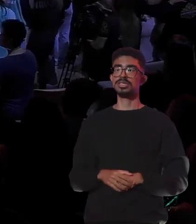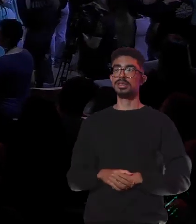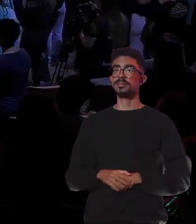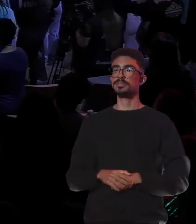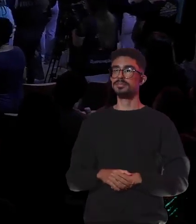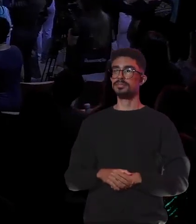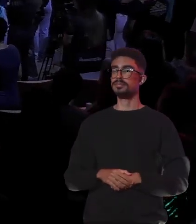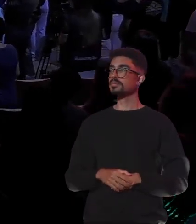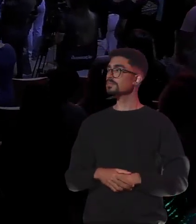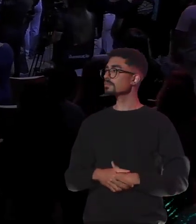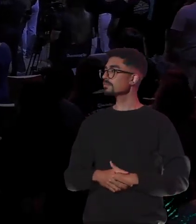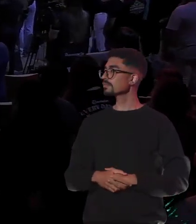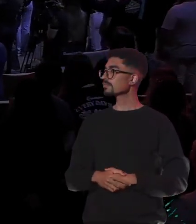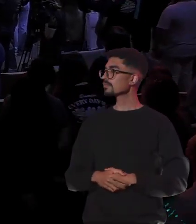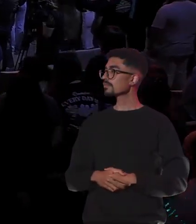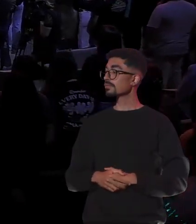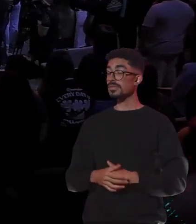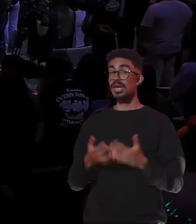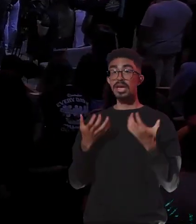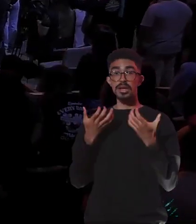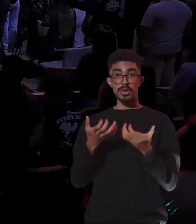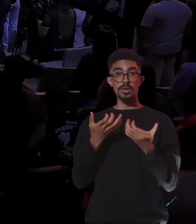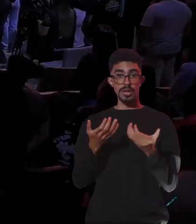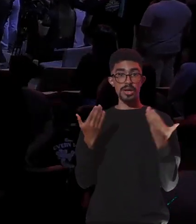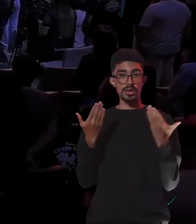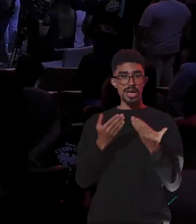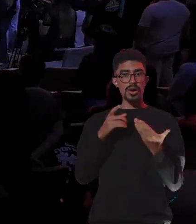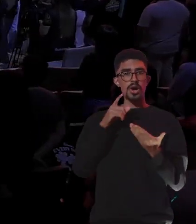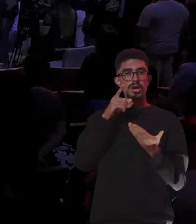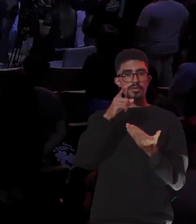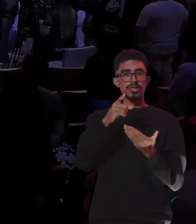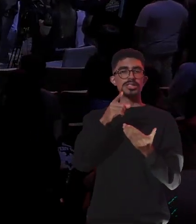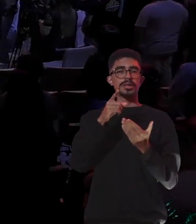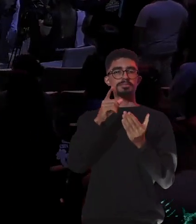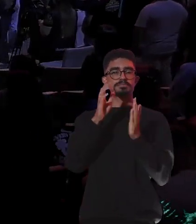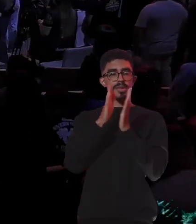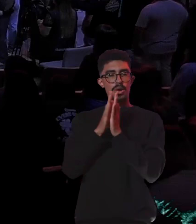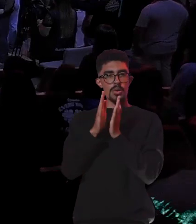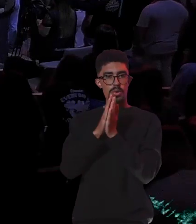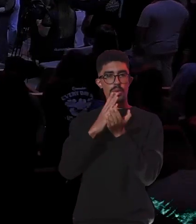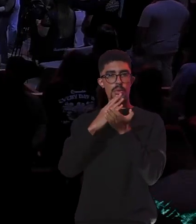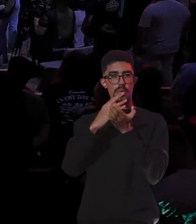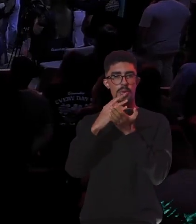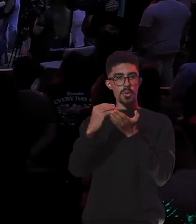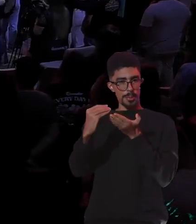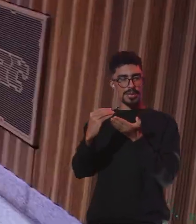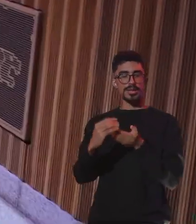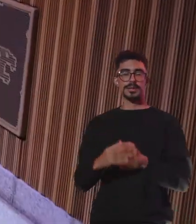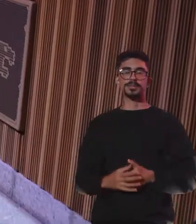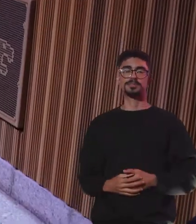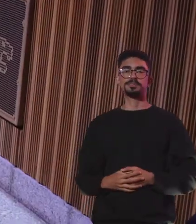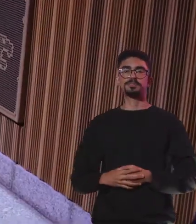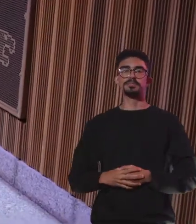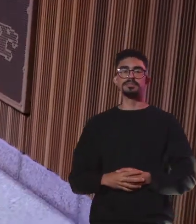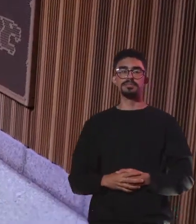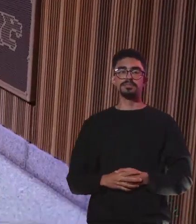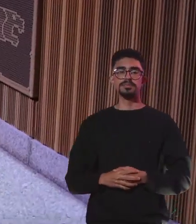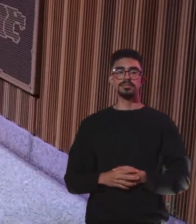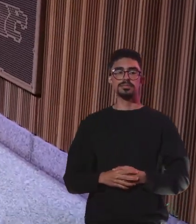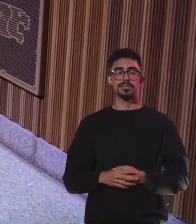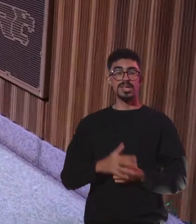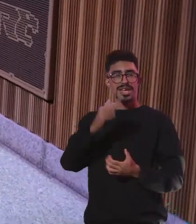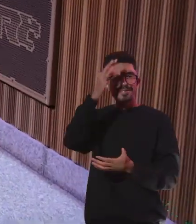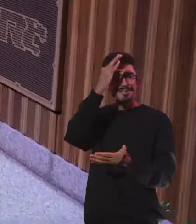contigo, perdão, tá? Mas eu quero que você feche seus olhos agora e você repita essa oração comigo